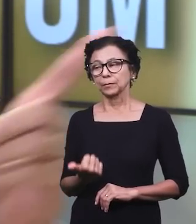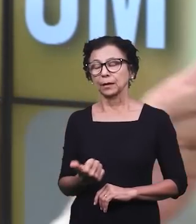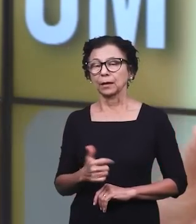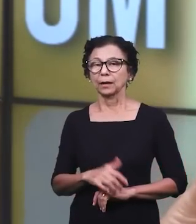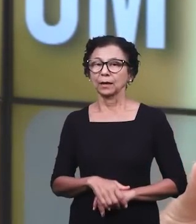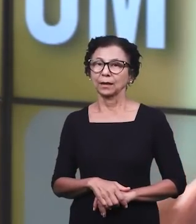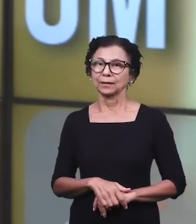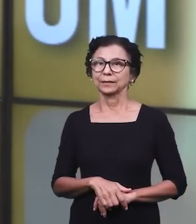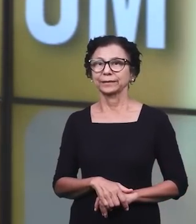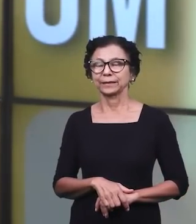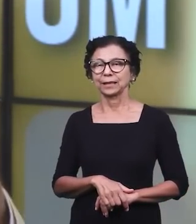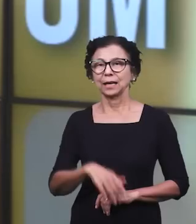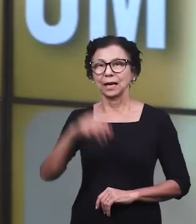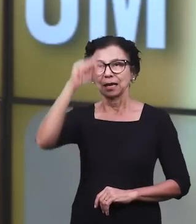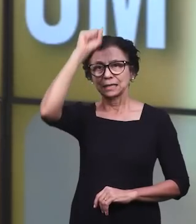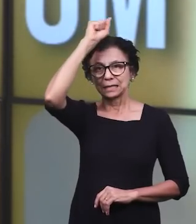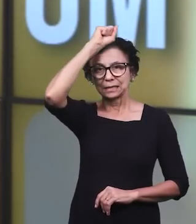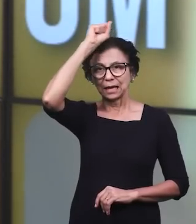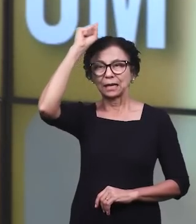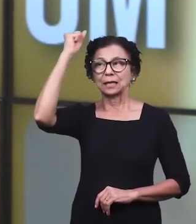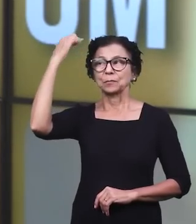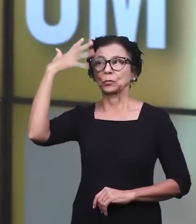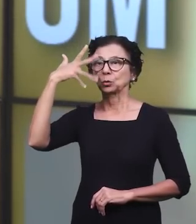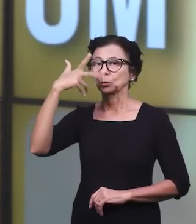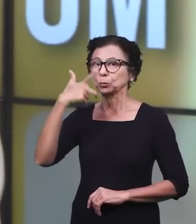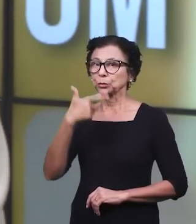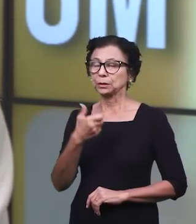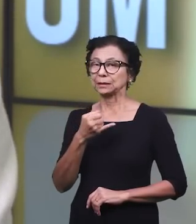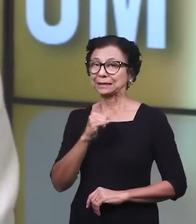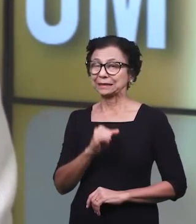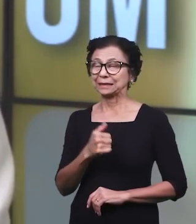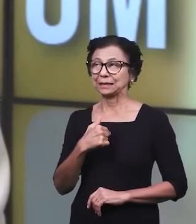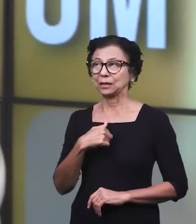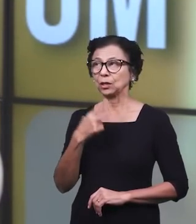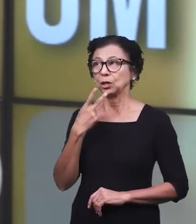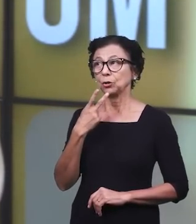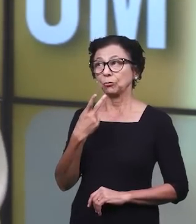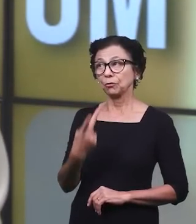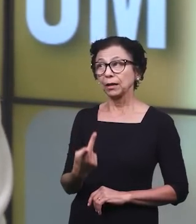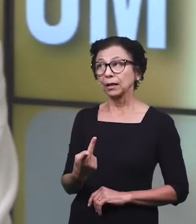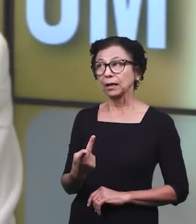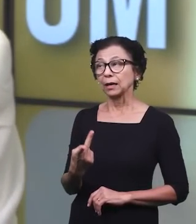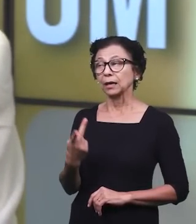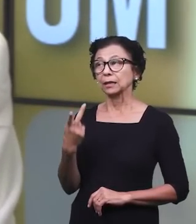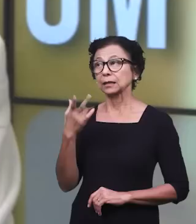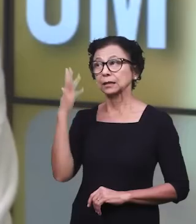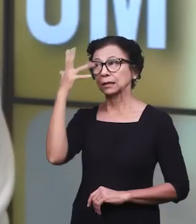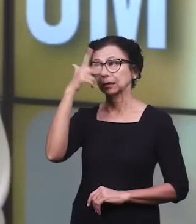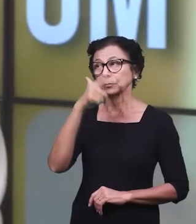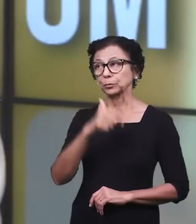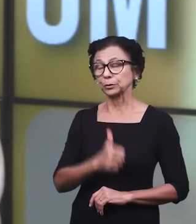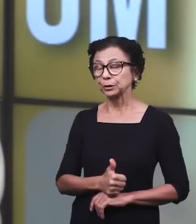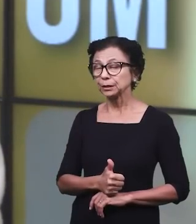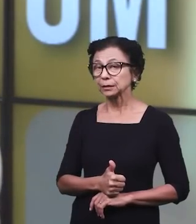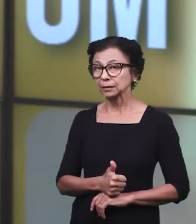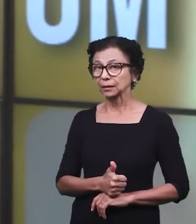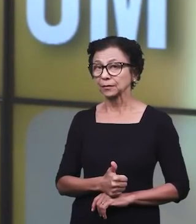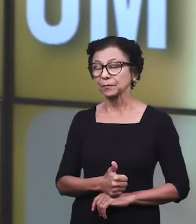Foi a mesma coisa no Egito. Ele vai e mente de novo. E com Abimeleque, o Senhor até dá um sonho a Abimeleque. Antes que